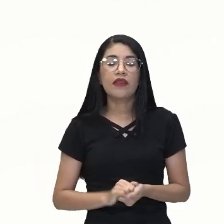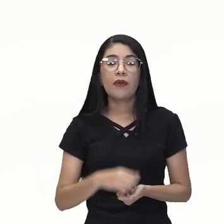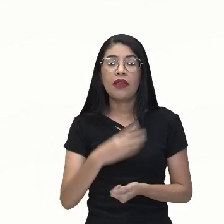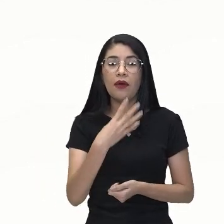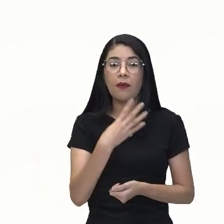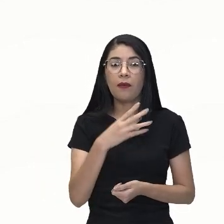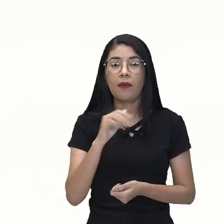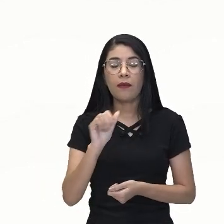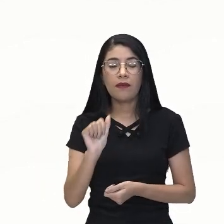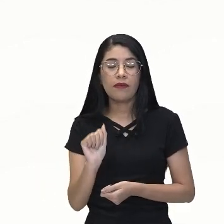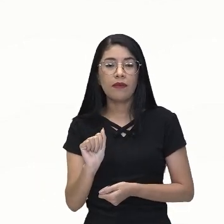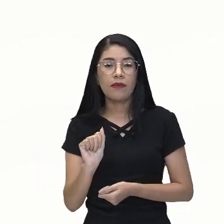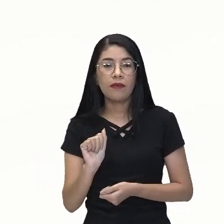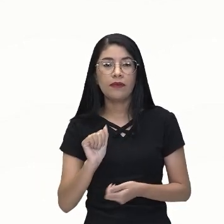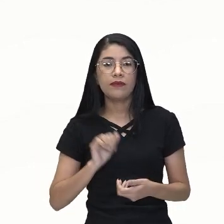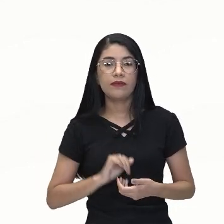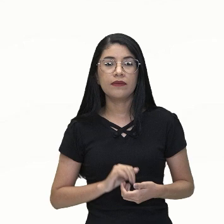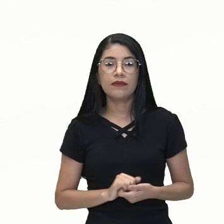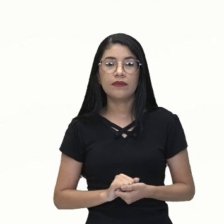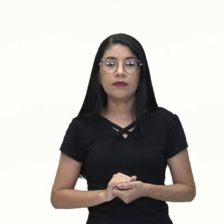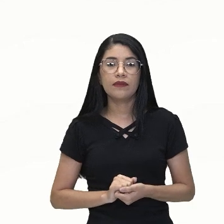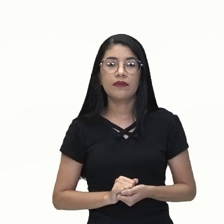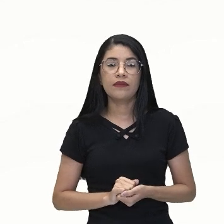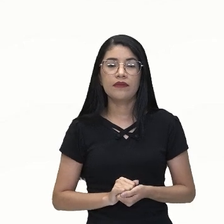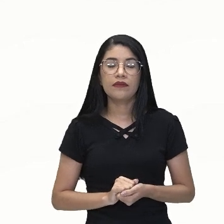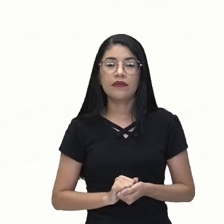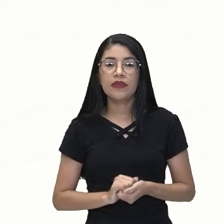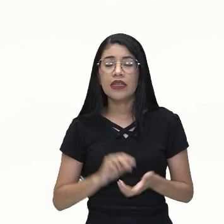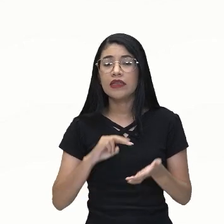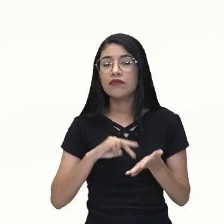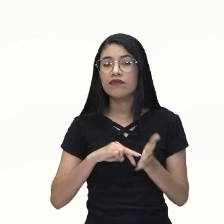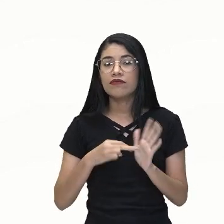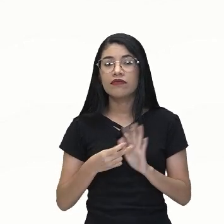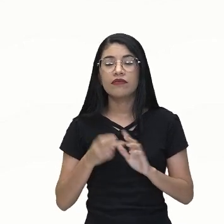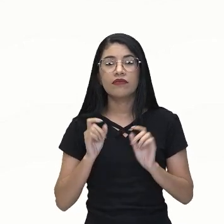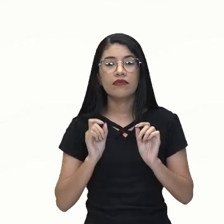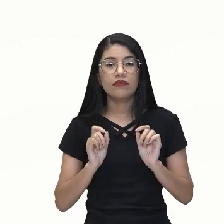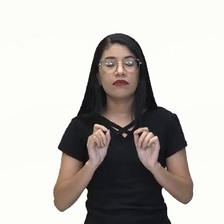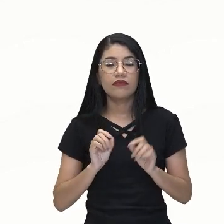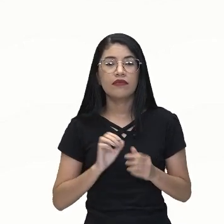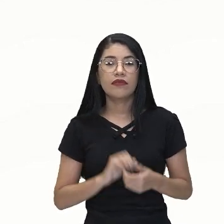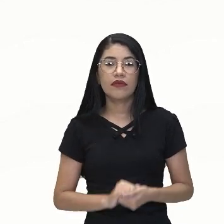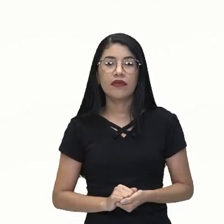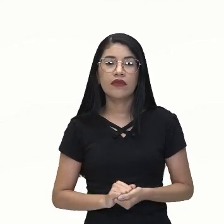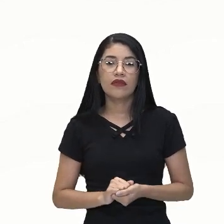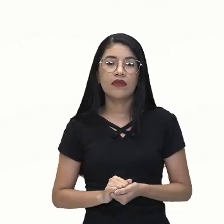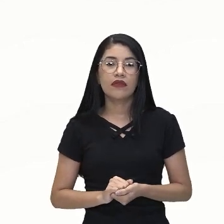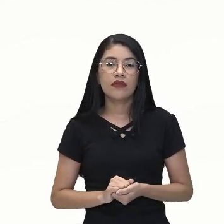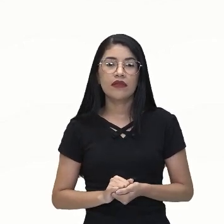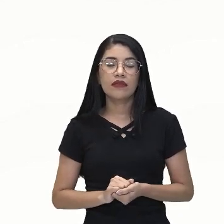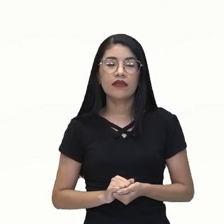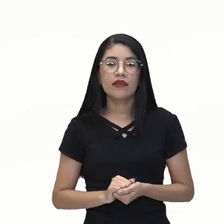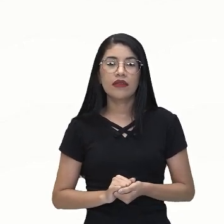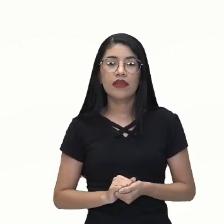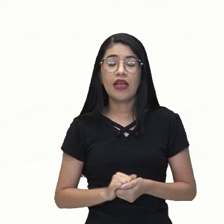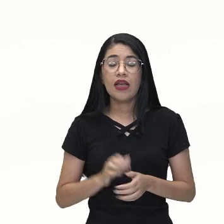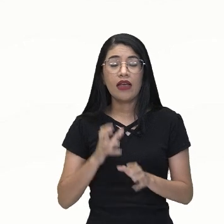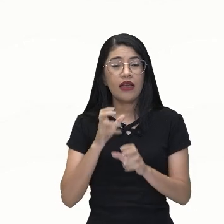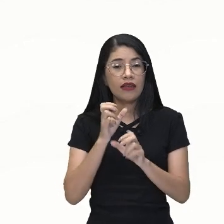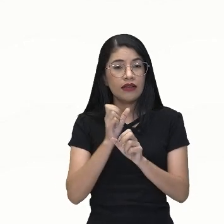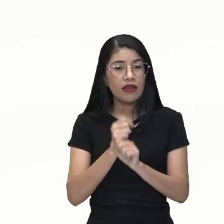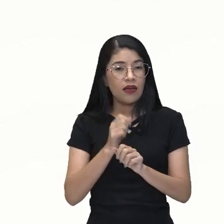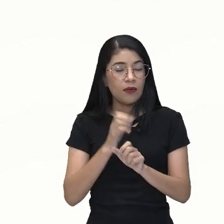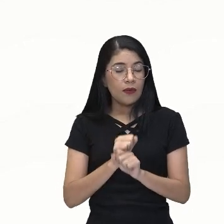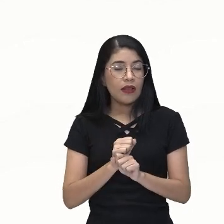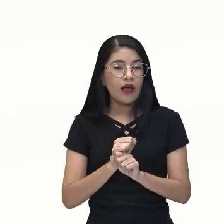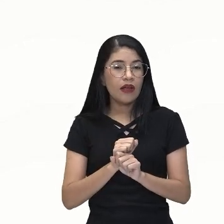o perímetro é igual a 4A. O que isso quer dizer, pessoal? Quer dizer que, quando você for calcular